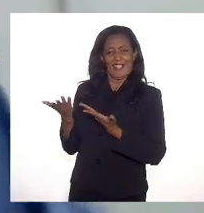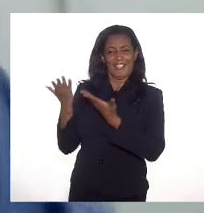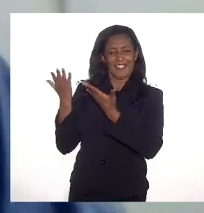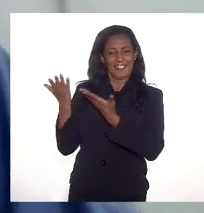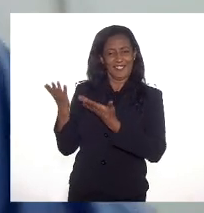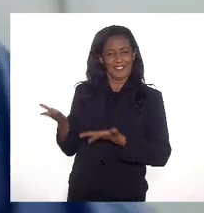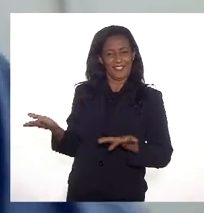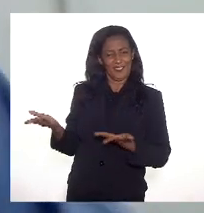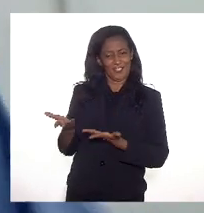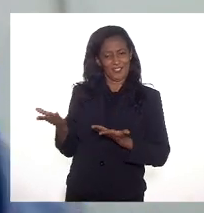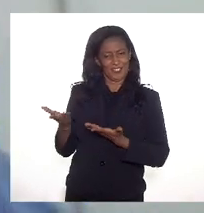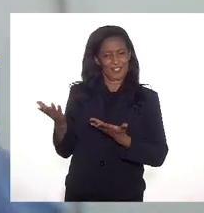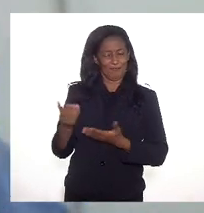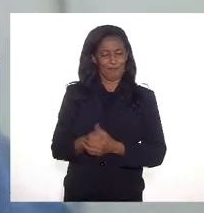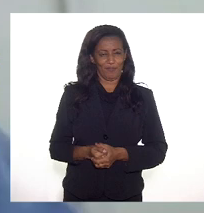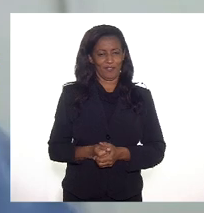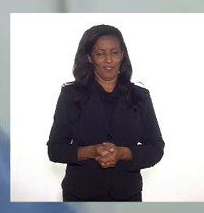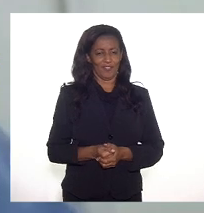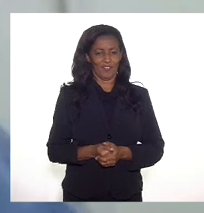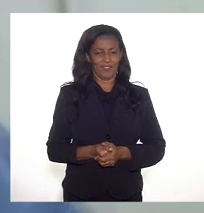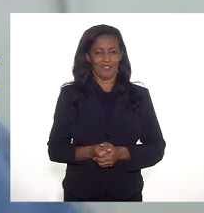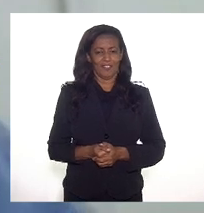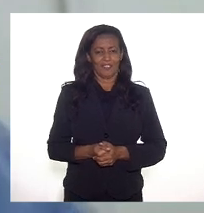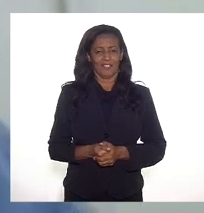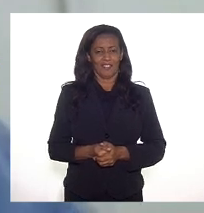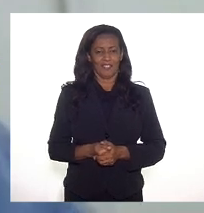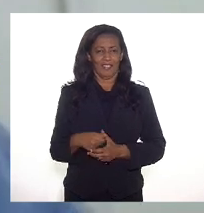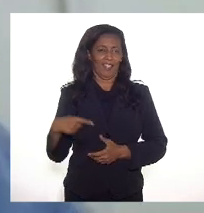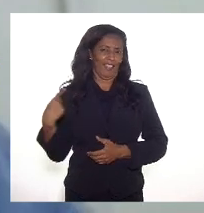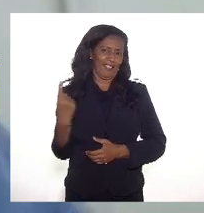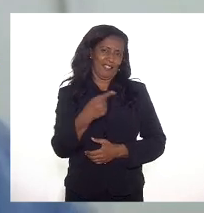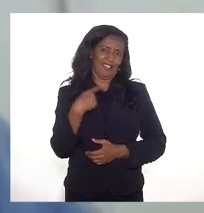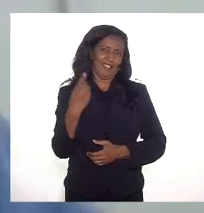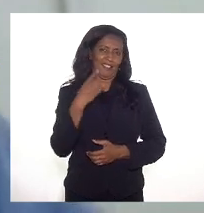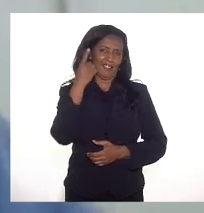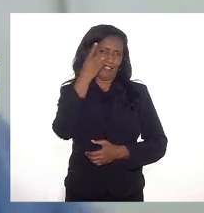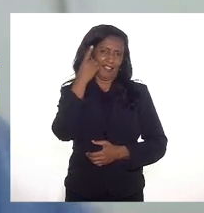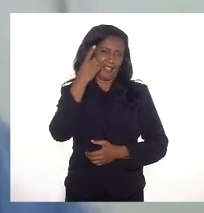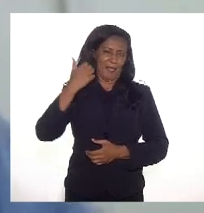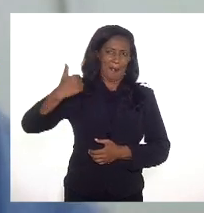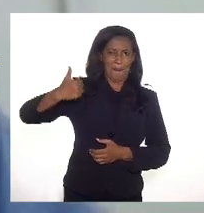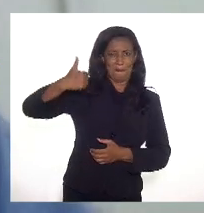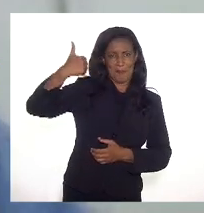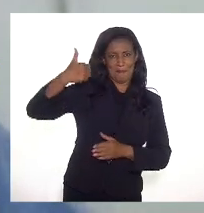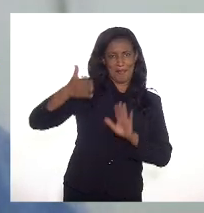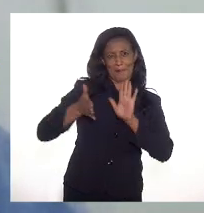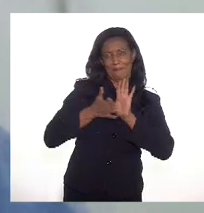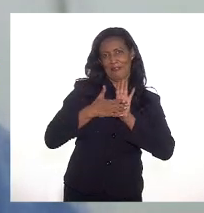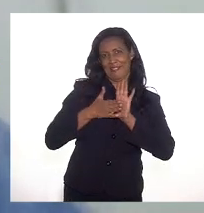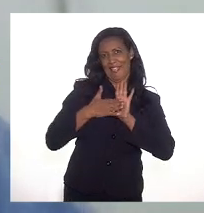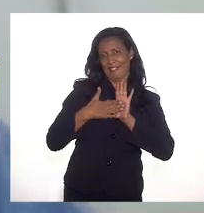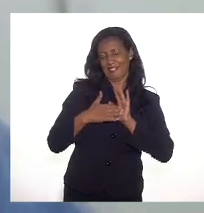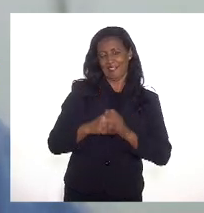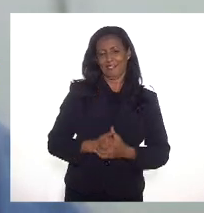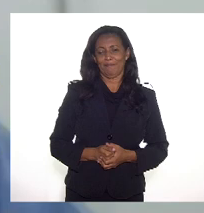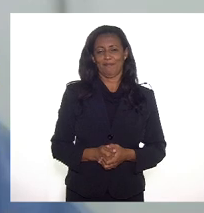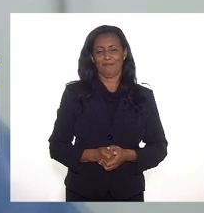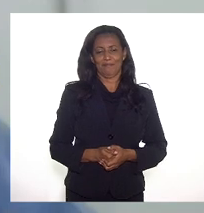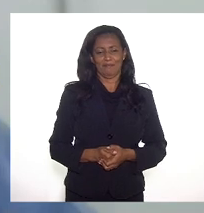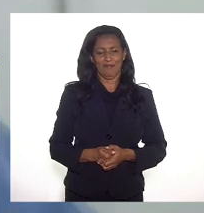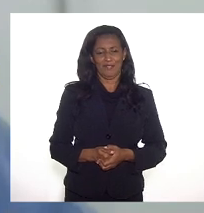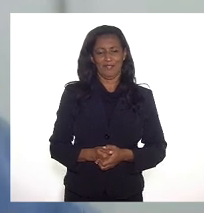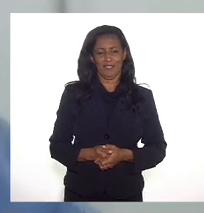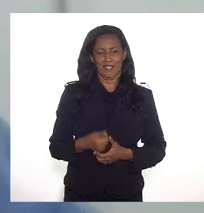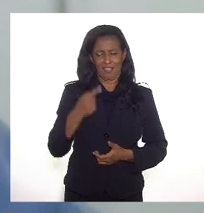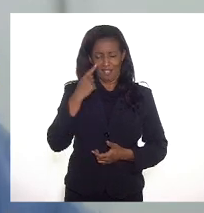aniversariante, a nossa deputada de primeiro mandato, e mexendo aqui